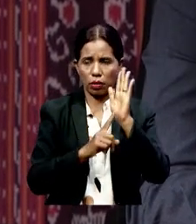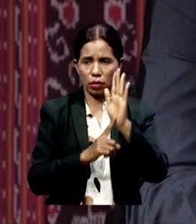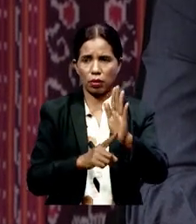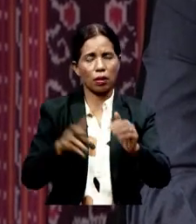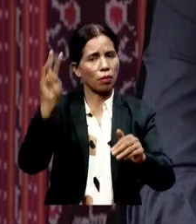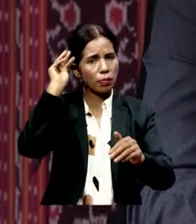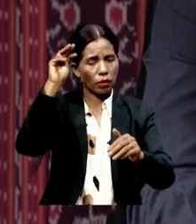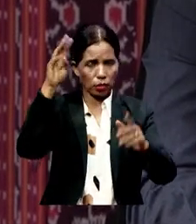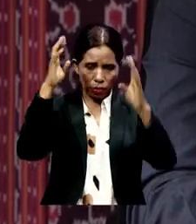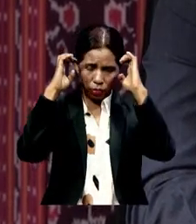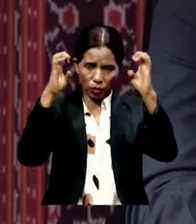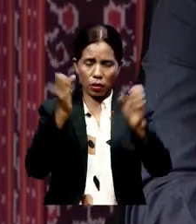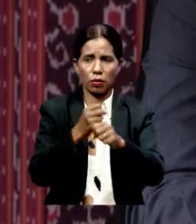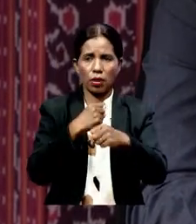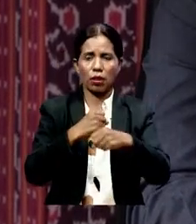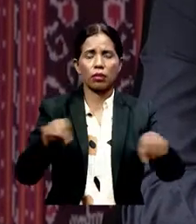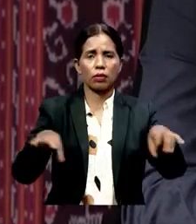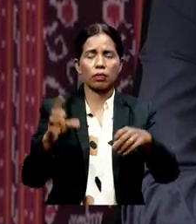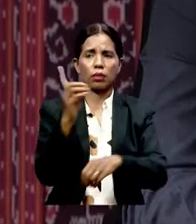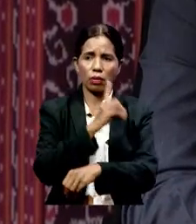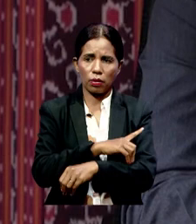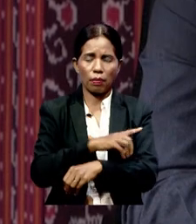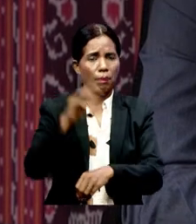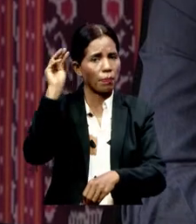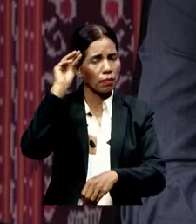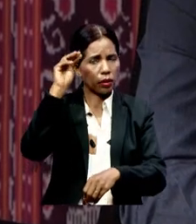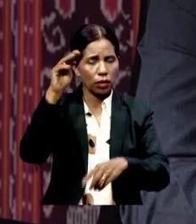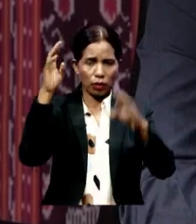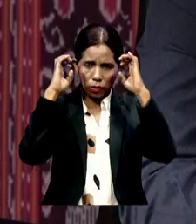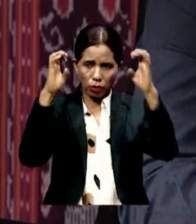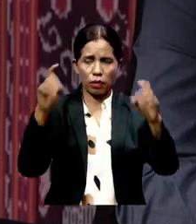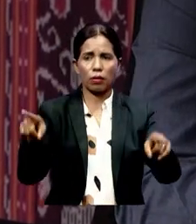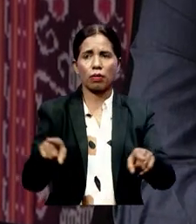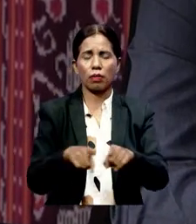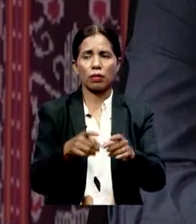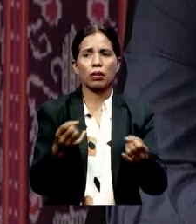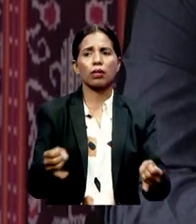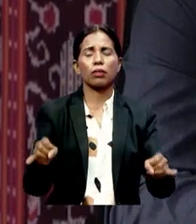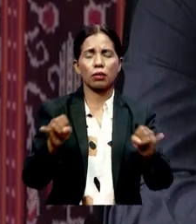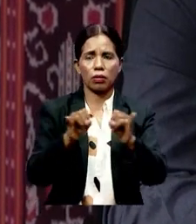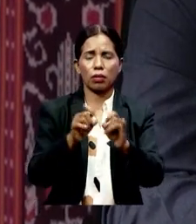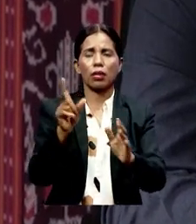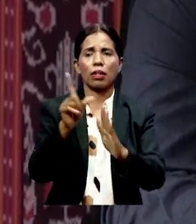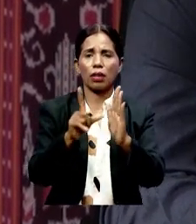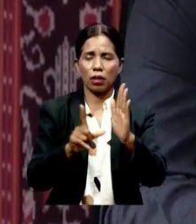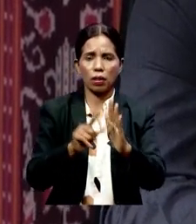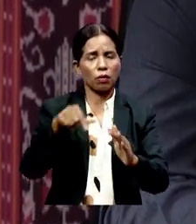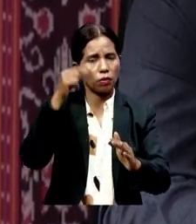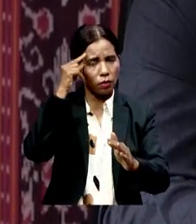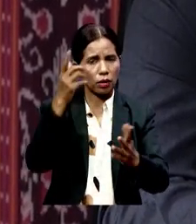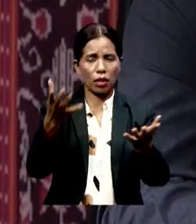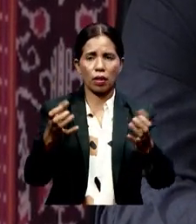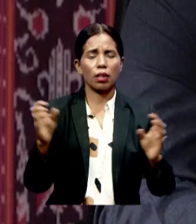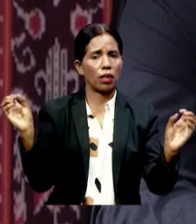Ministério da Educação atuhalau ne serviço lor loron. Ministério da Educação, hanesa instituto legal e da governo nian, hakara